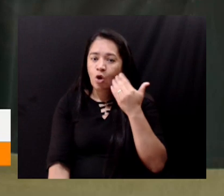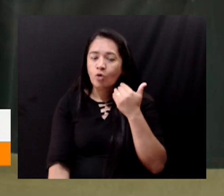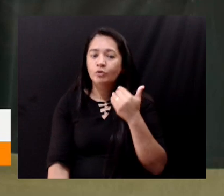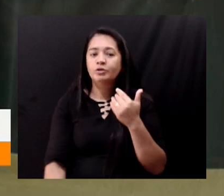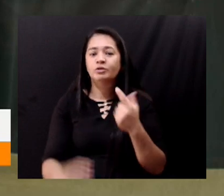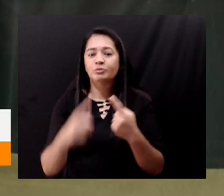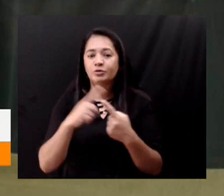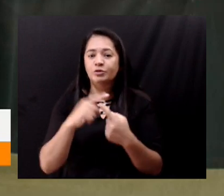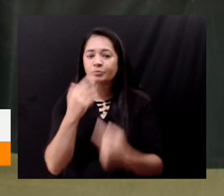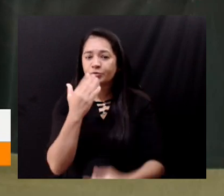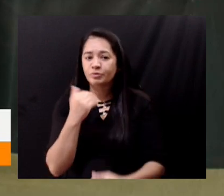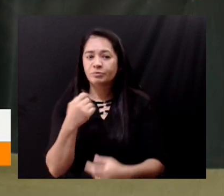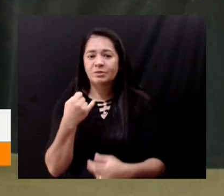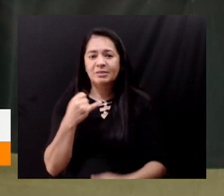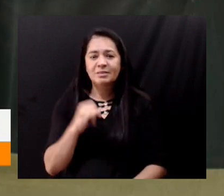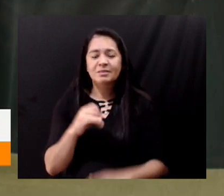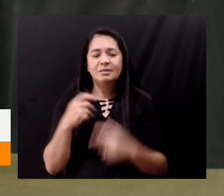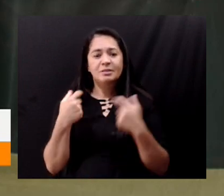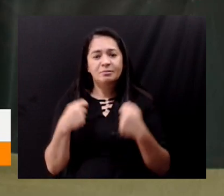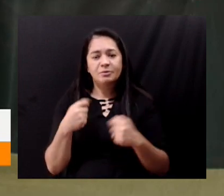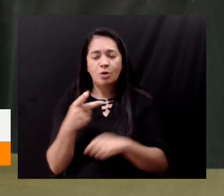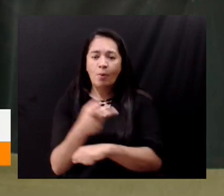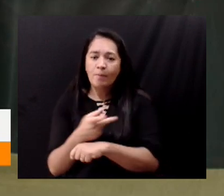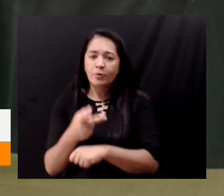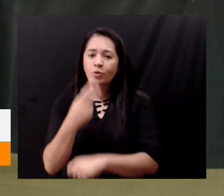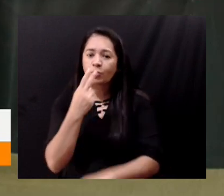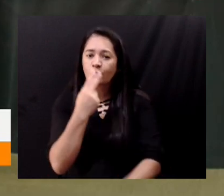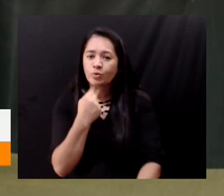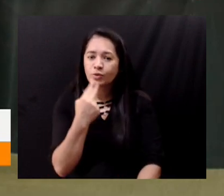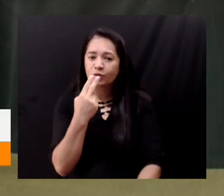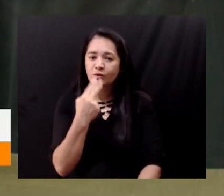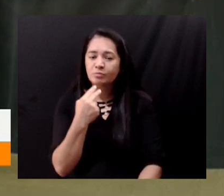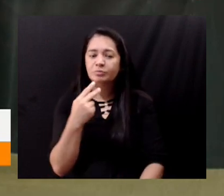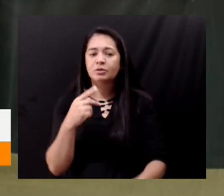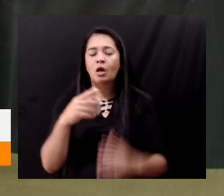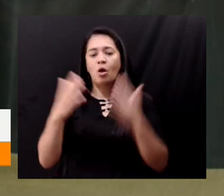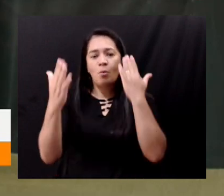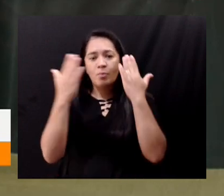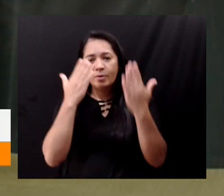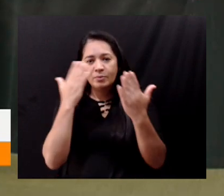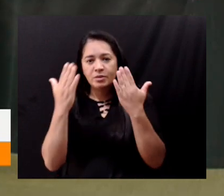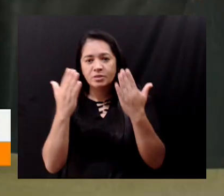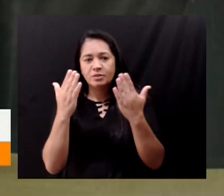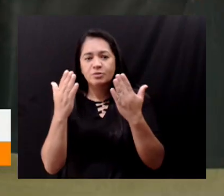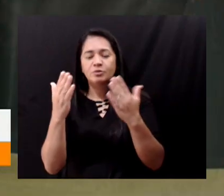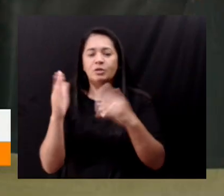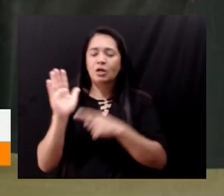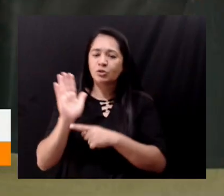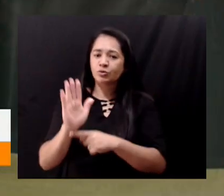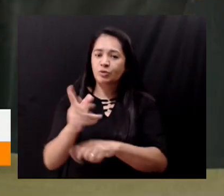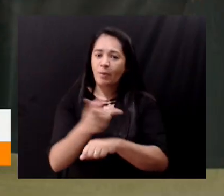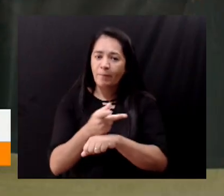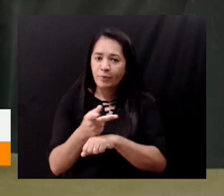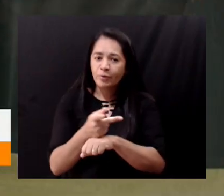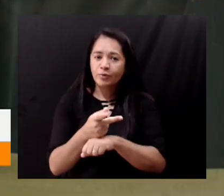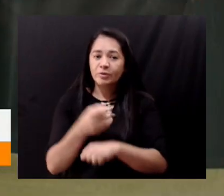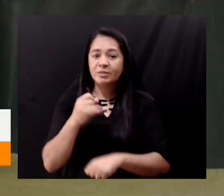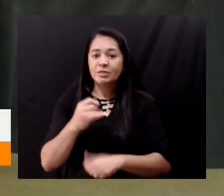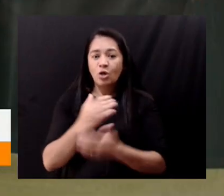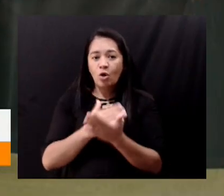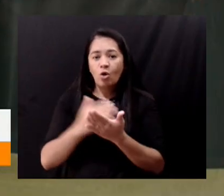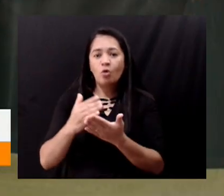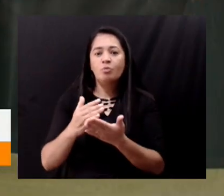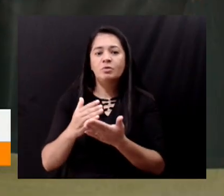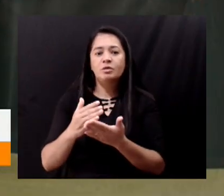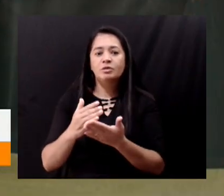precisar, busque uma nutricionista, uma psicóloga, busque ajuda. Se começou a dieta, não conseguiu hoje, amanhã